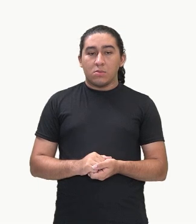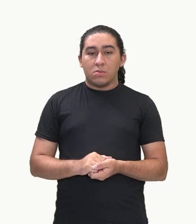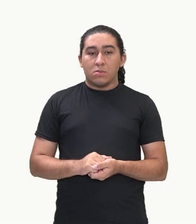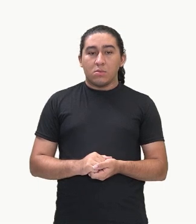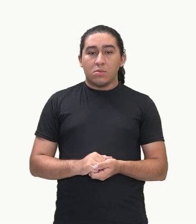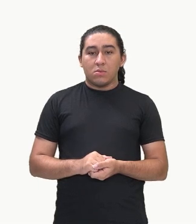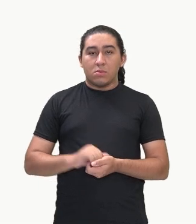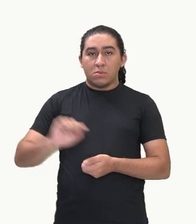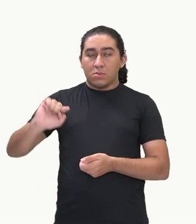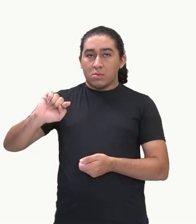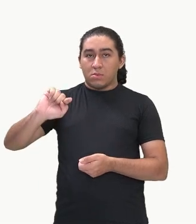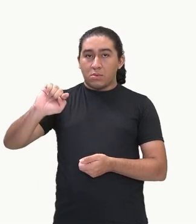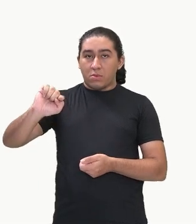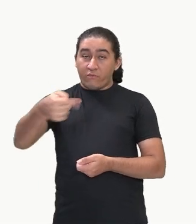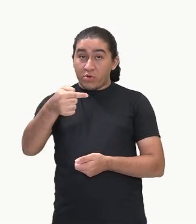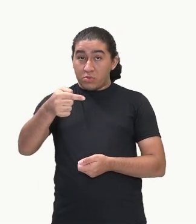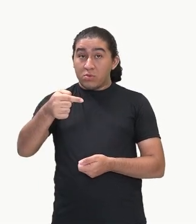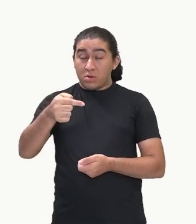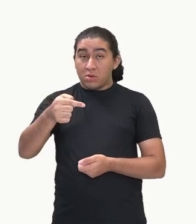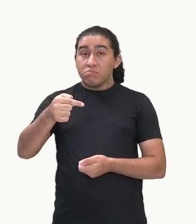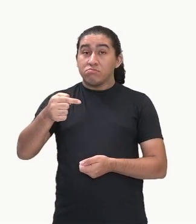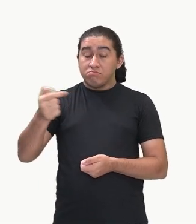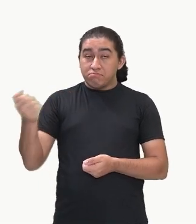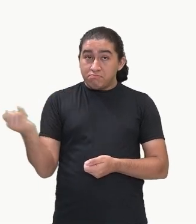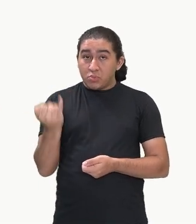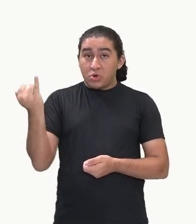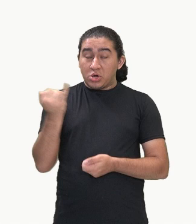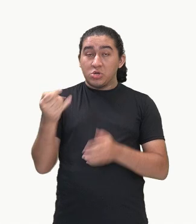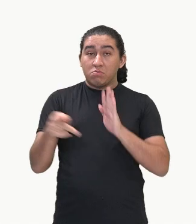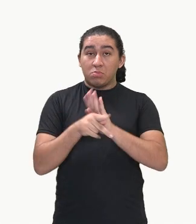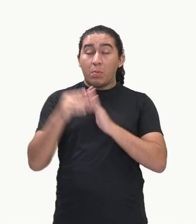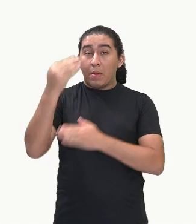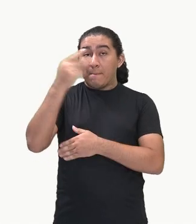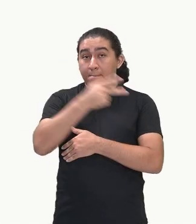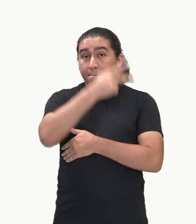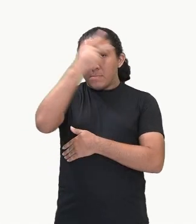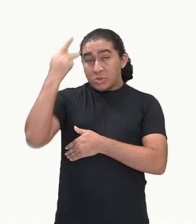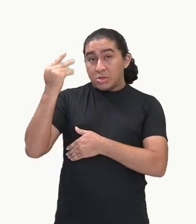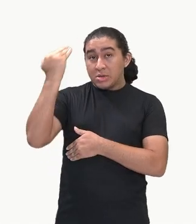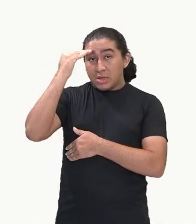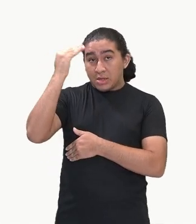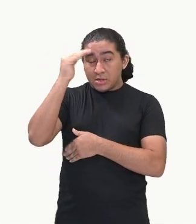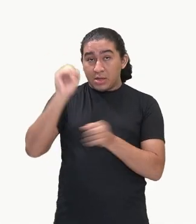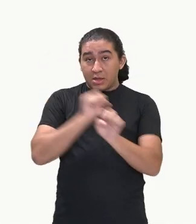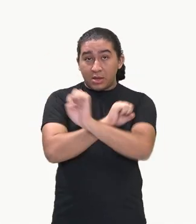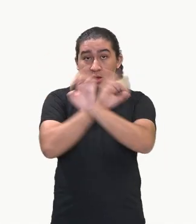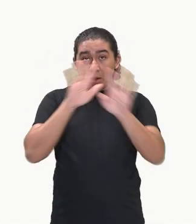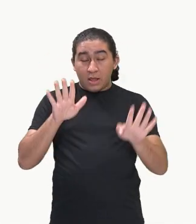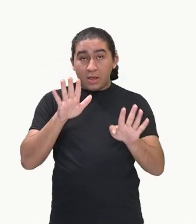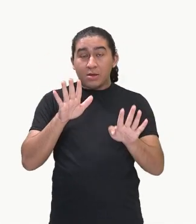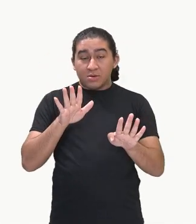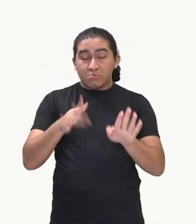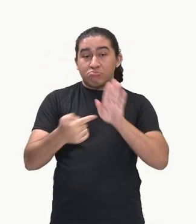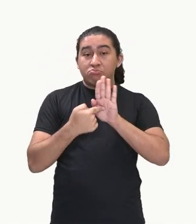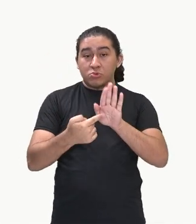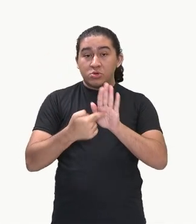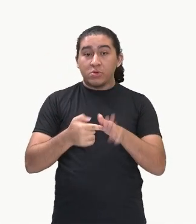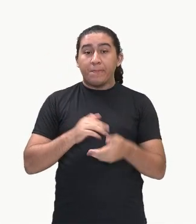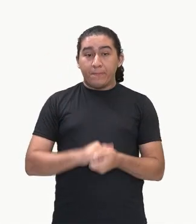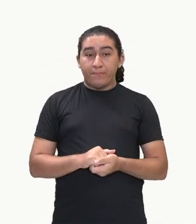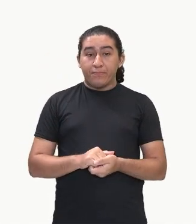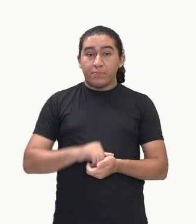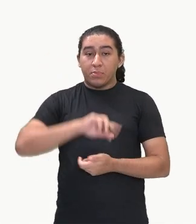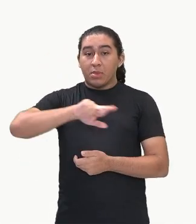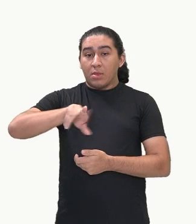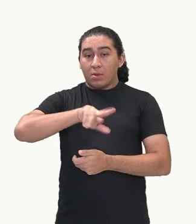muito importante para o entendimento, né, daquilo que se quer expor. Ela não é